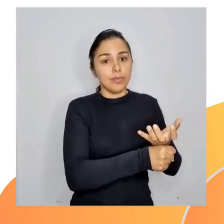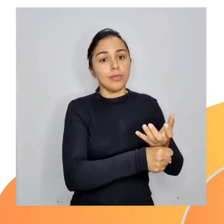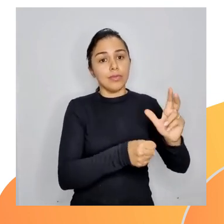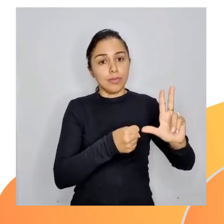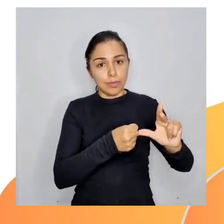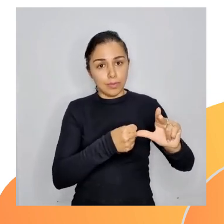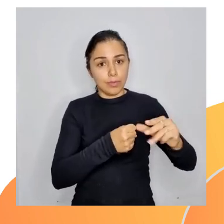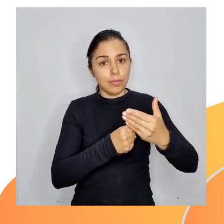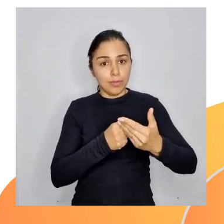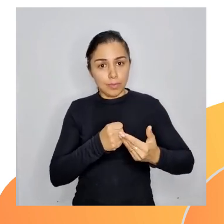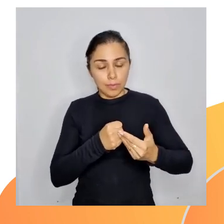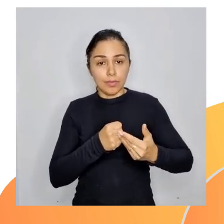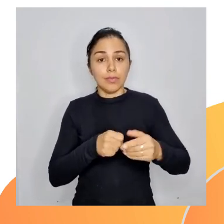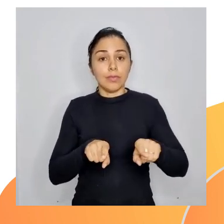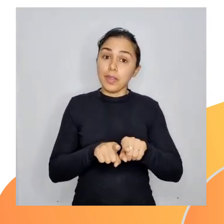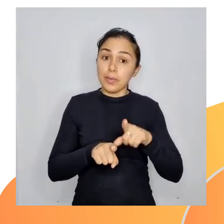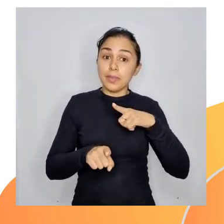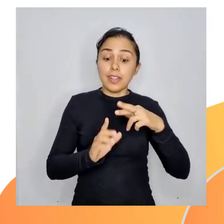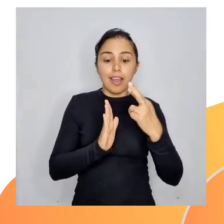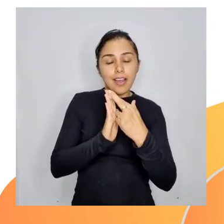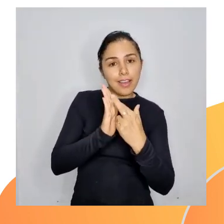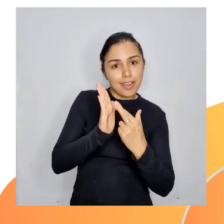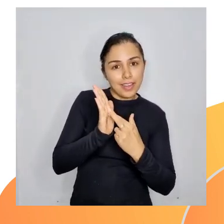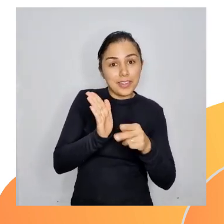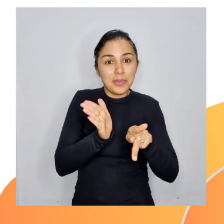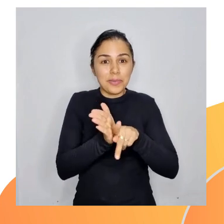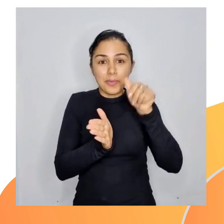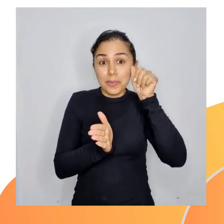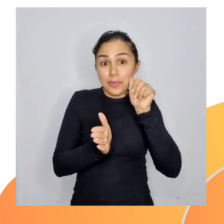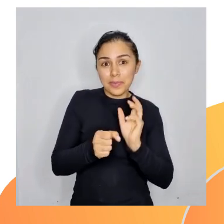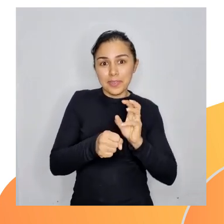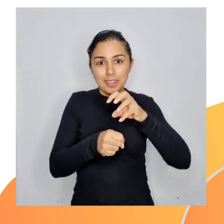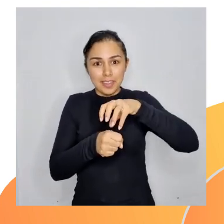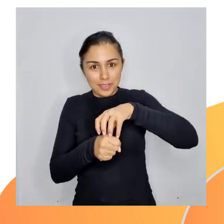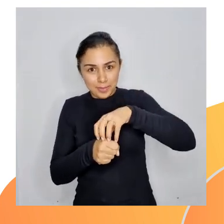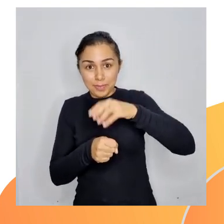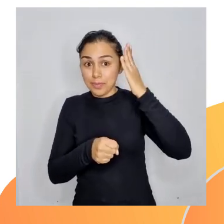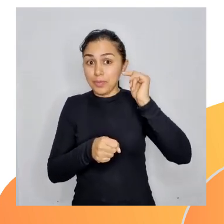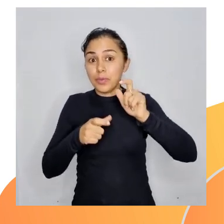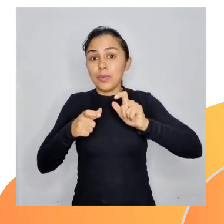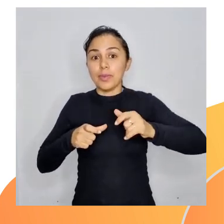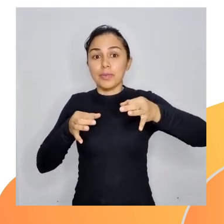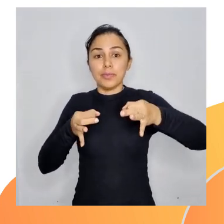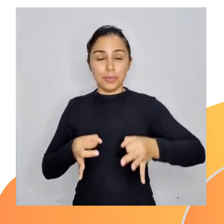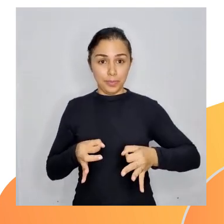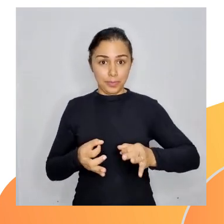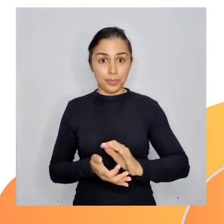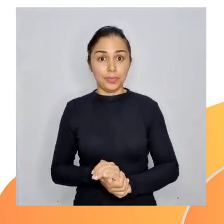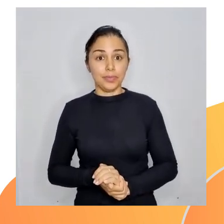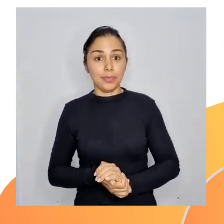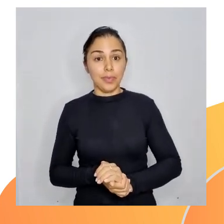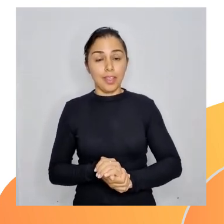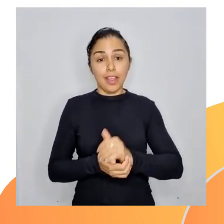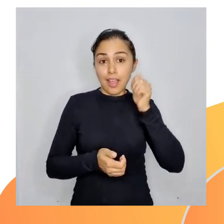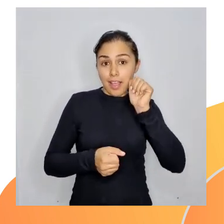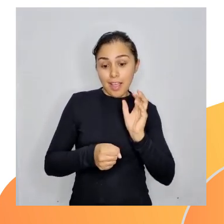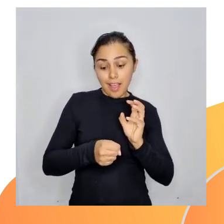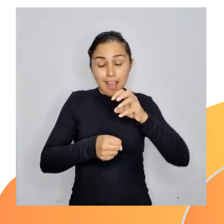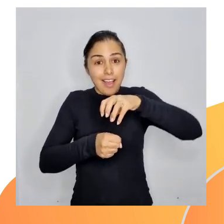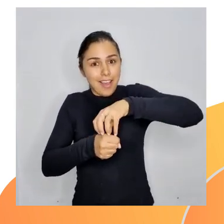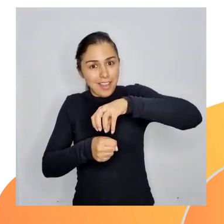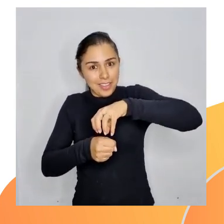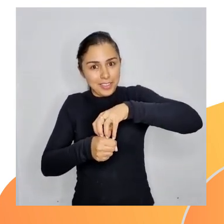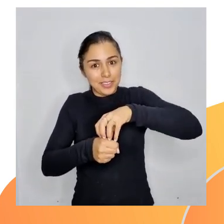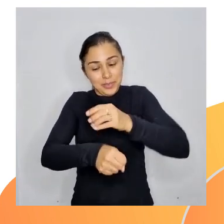uso a regra da rainha para me fazer a complementação do posicionamento inicial. Rainha branca Na casa branca, muito